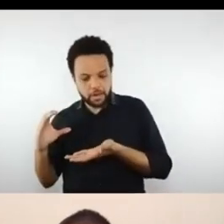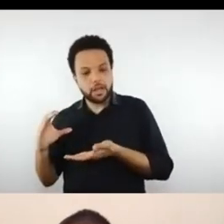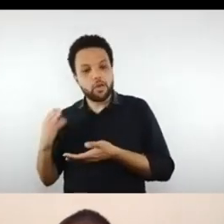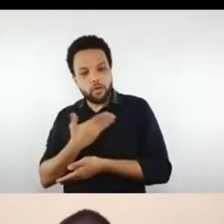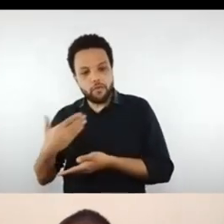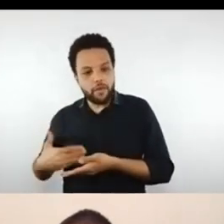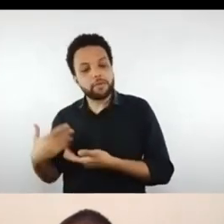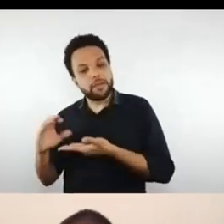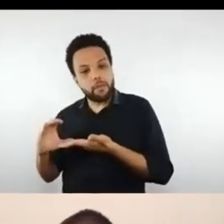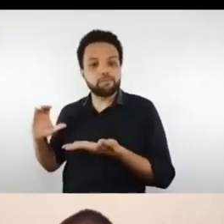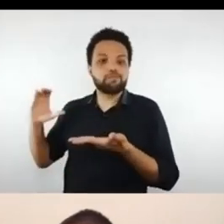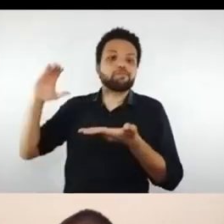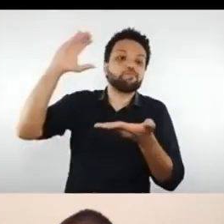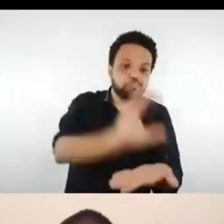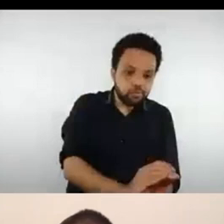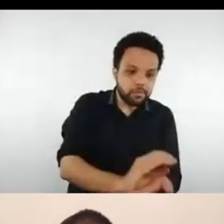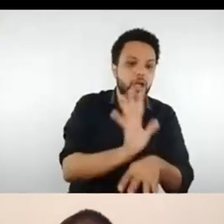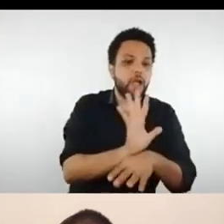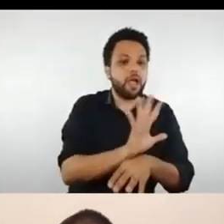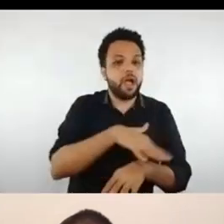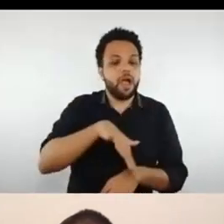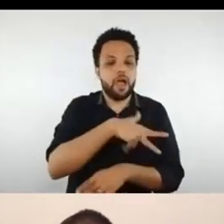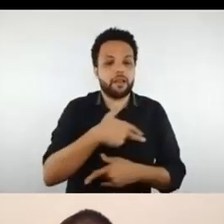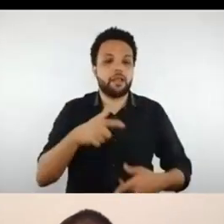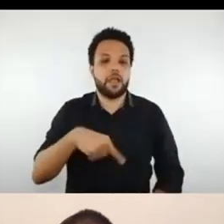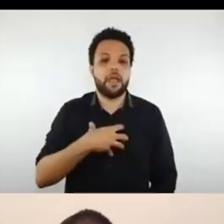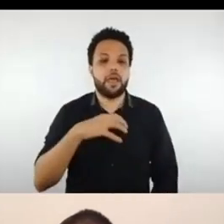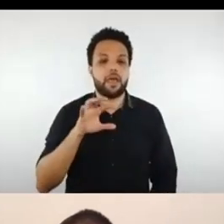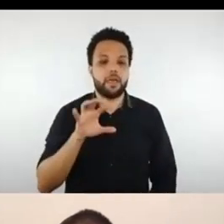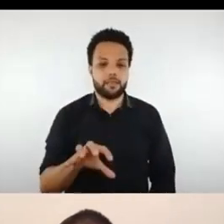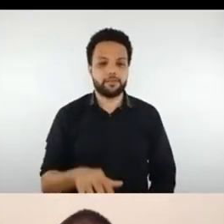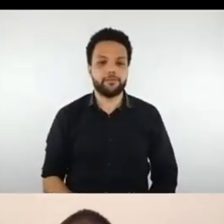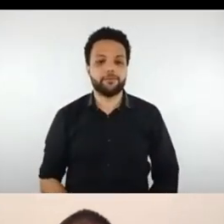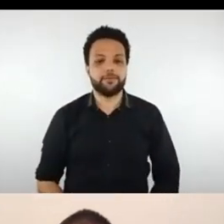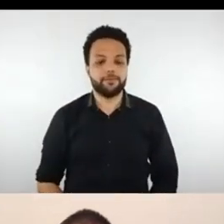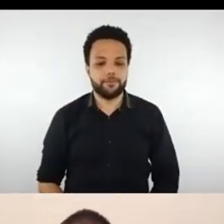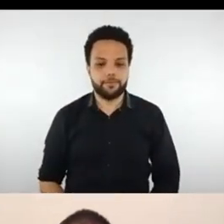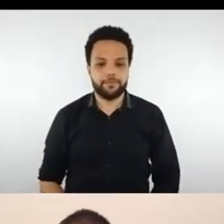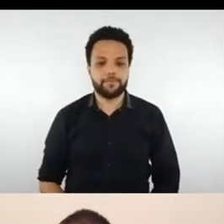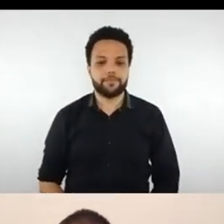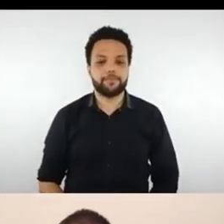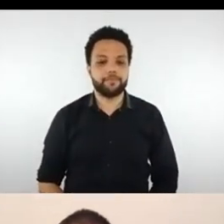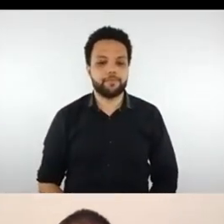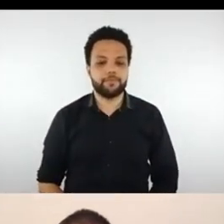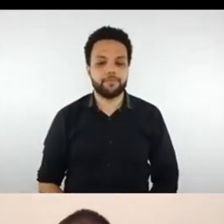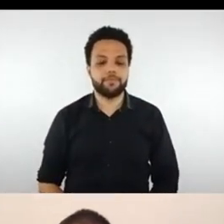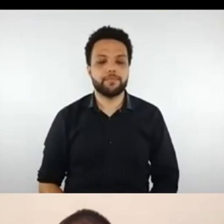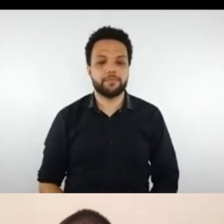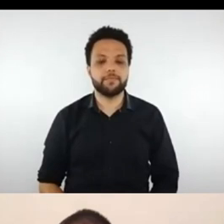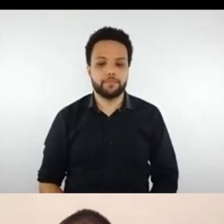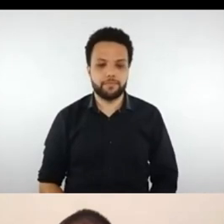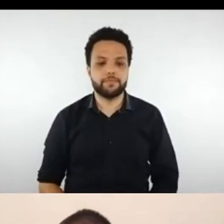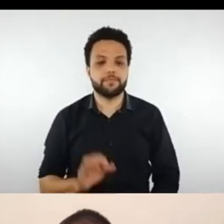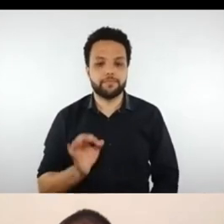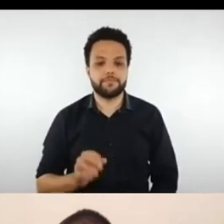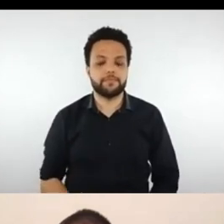mas é isso. Acho que a gente tem que usar todas as, as possibilidades e armas que a gente tem ao